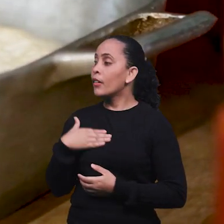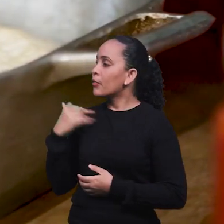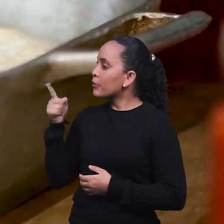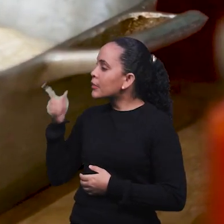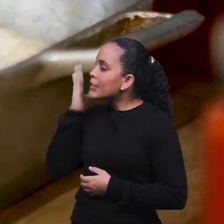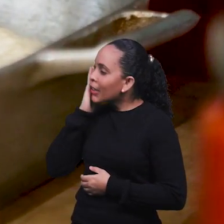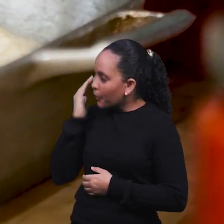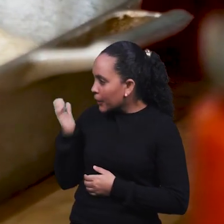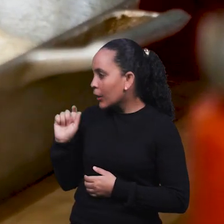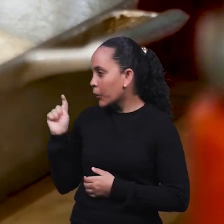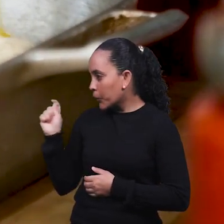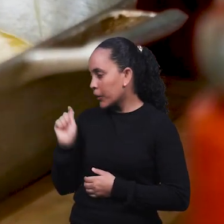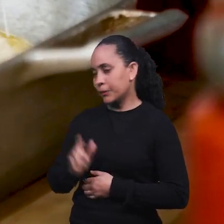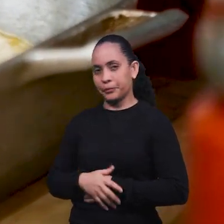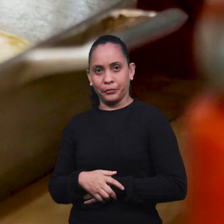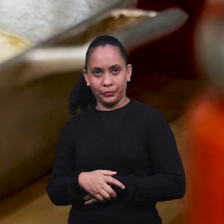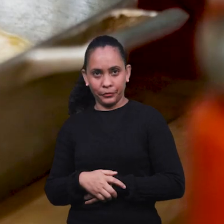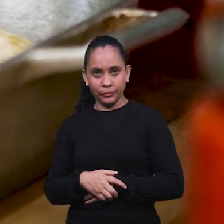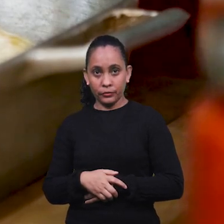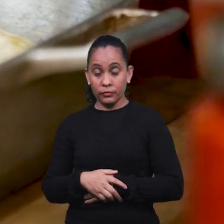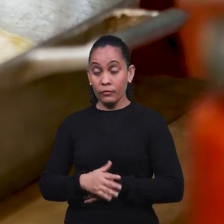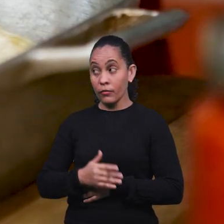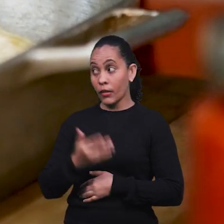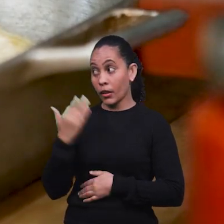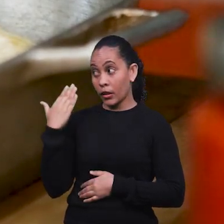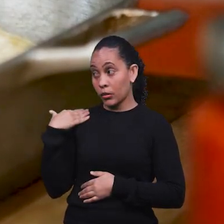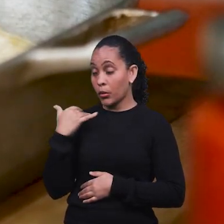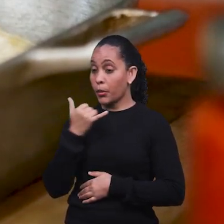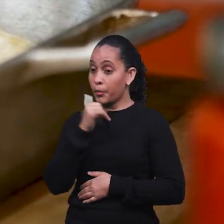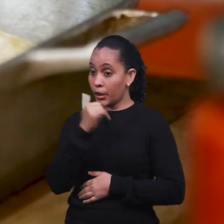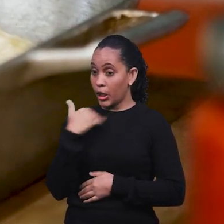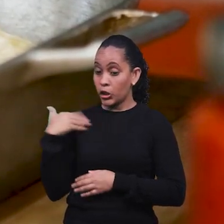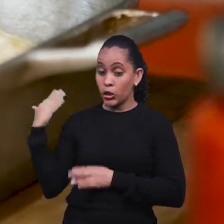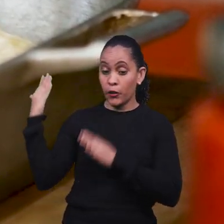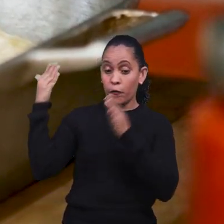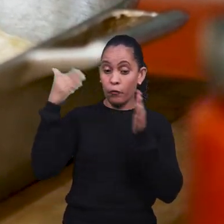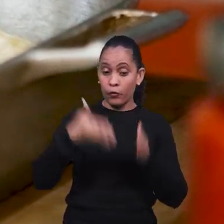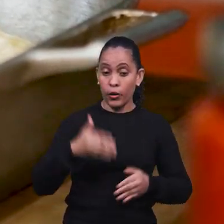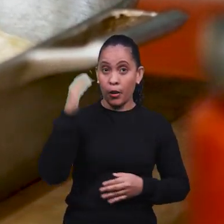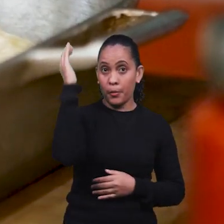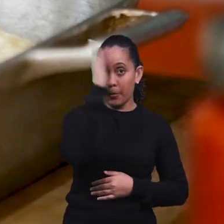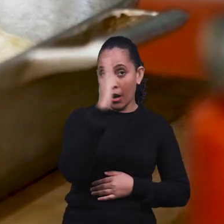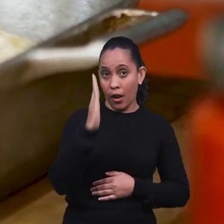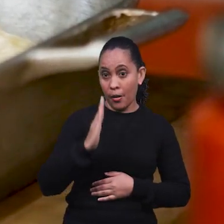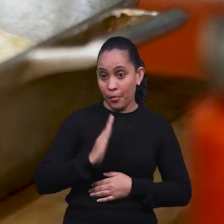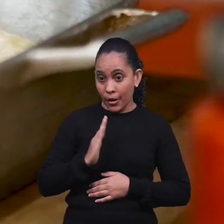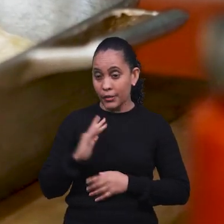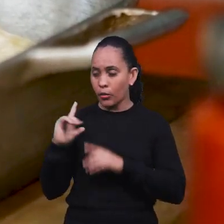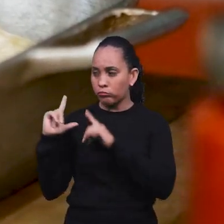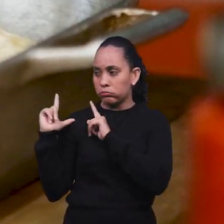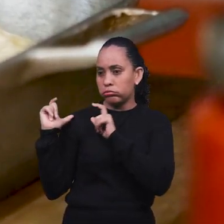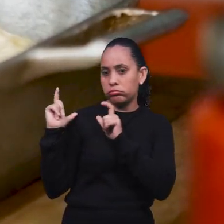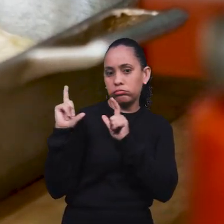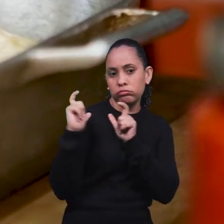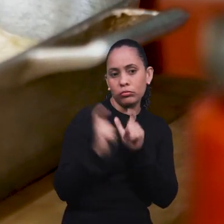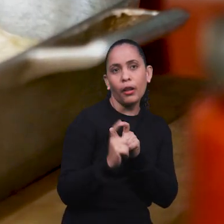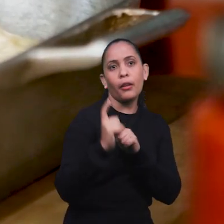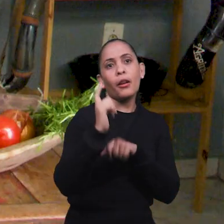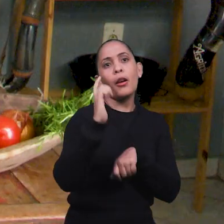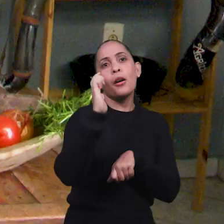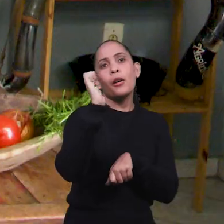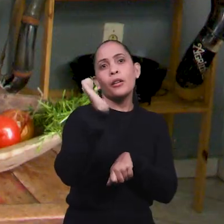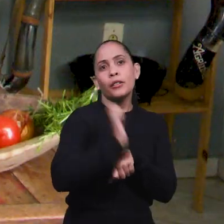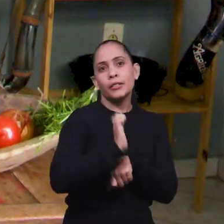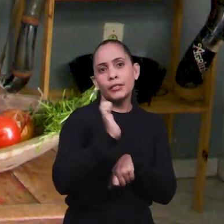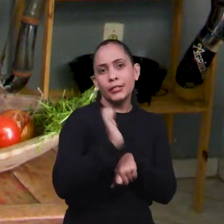Irmã Glória, a senhora sabia que os primeiros imigrantes italianos que vieram para o Brasil foram para Santa